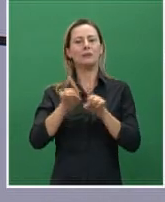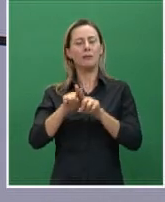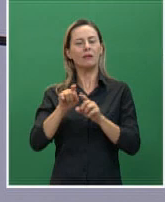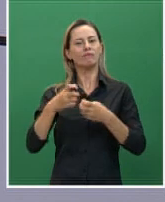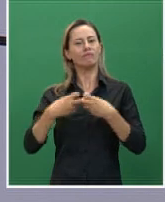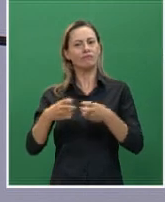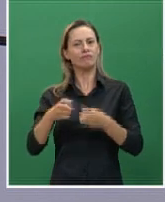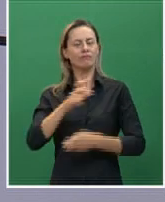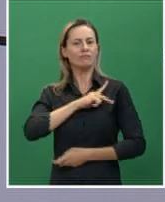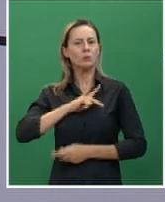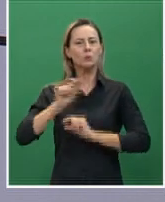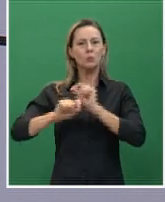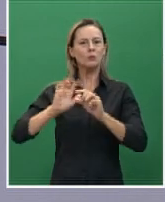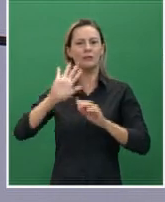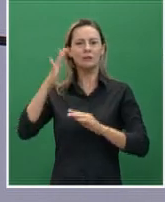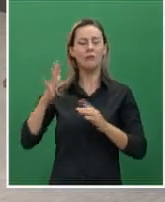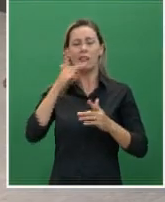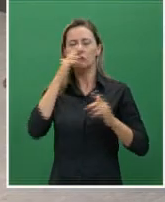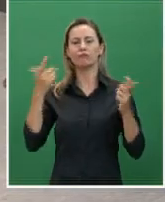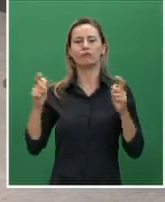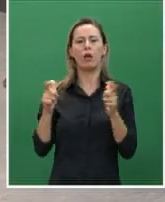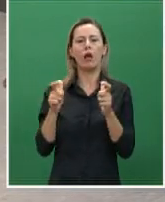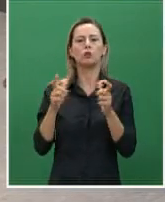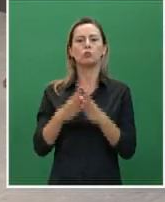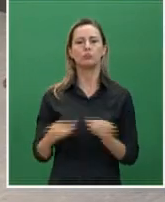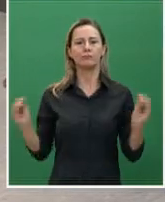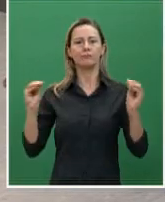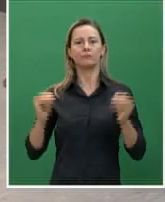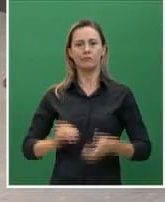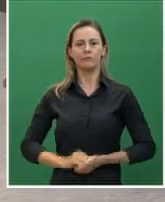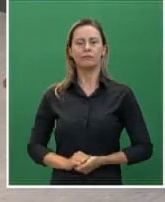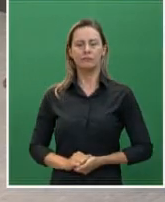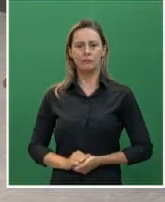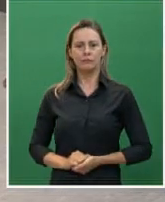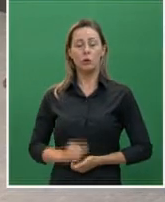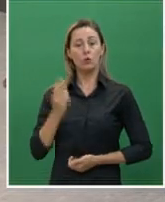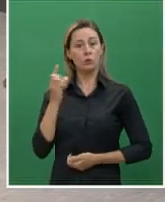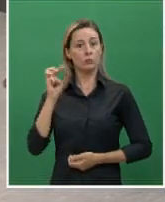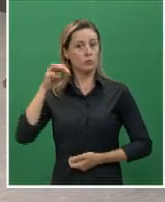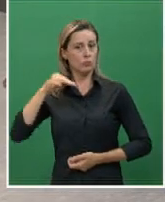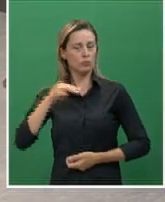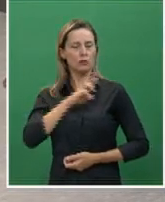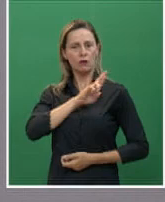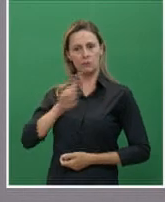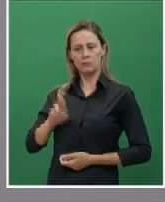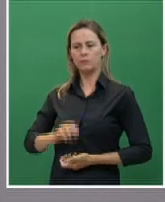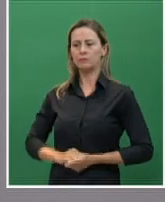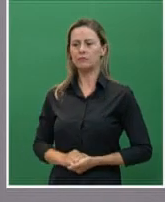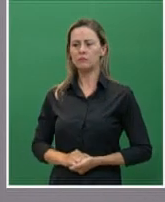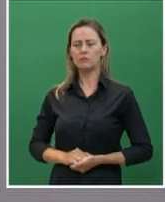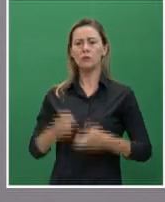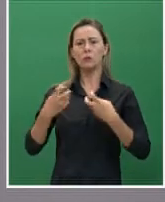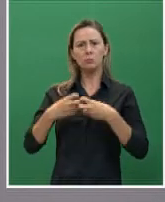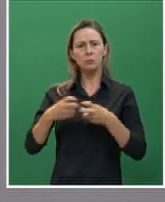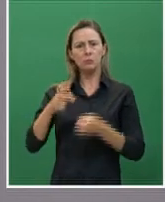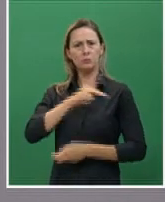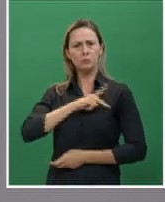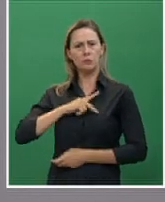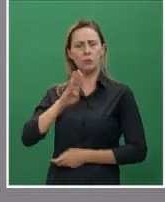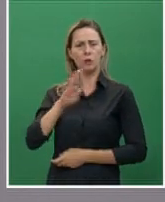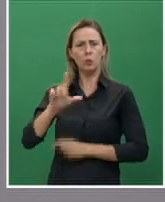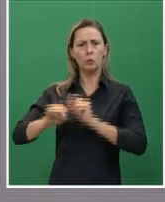transporte coletivo está sendo dizimado bem um minuto de réplica transporte coletivo o transporte coletivo de Blumenau